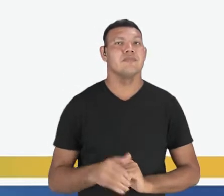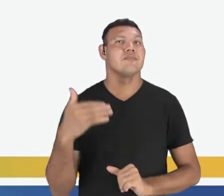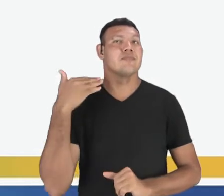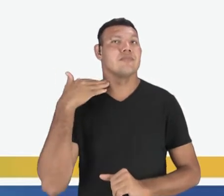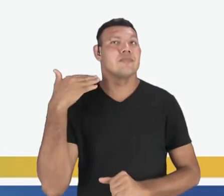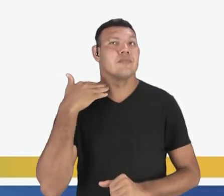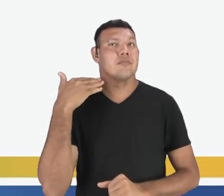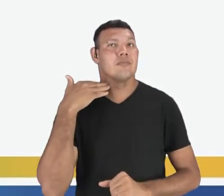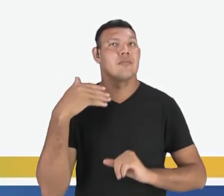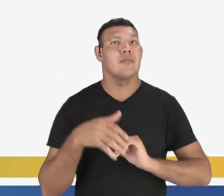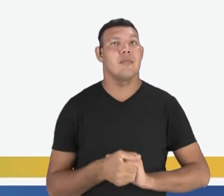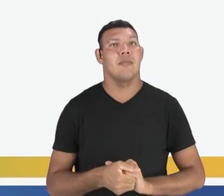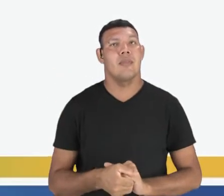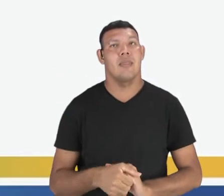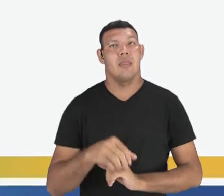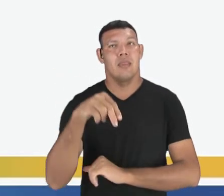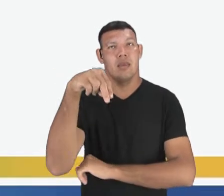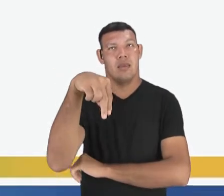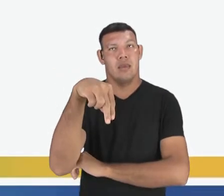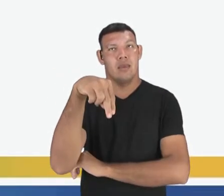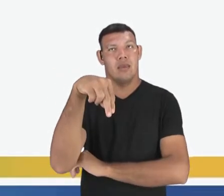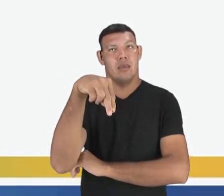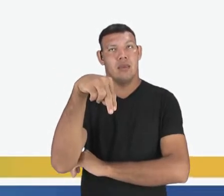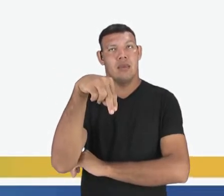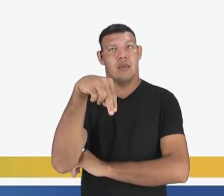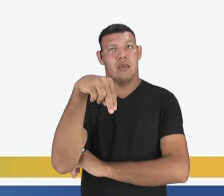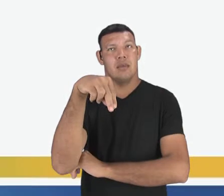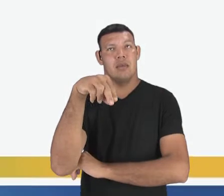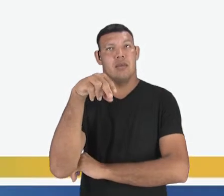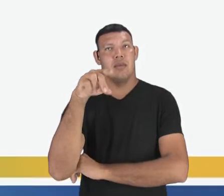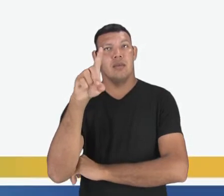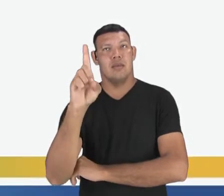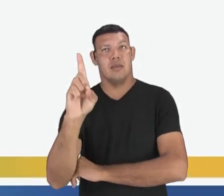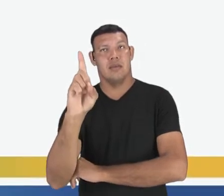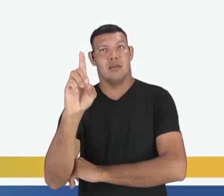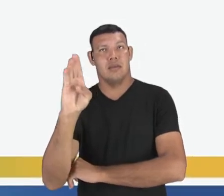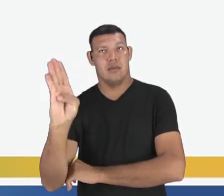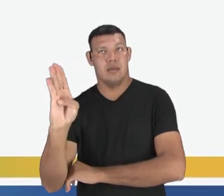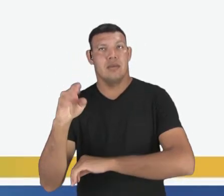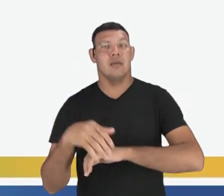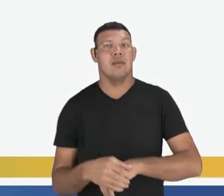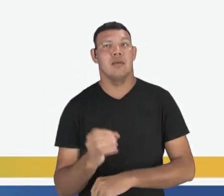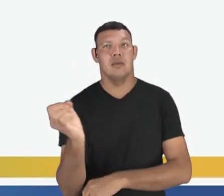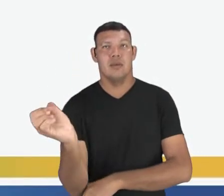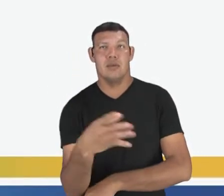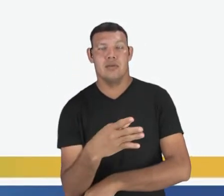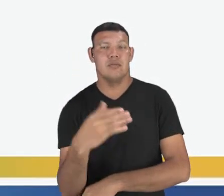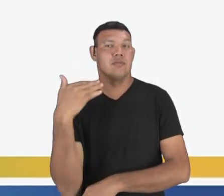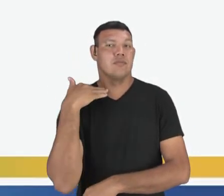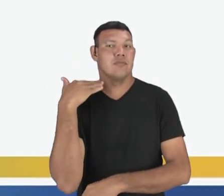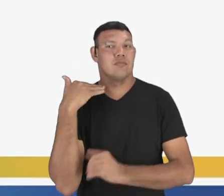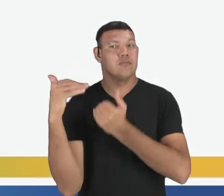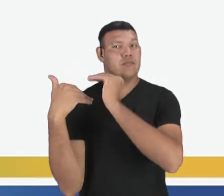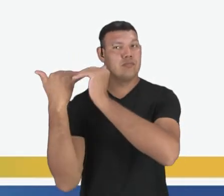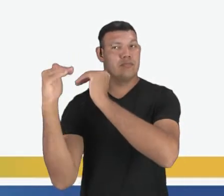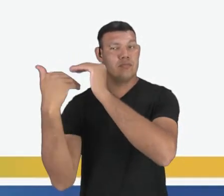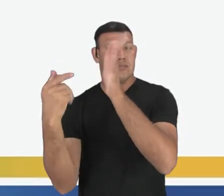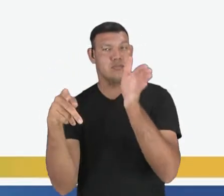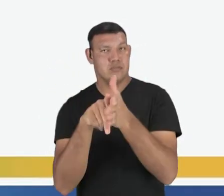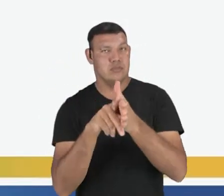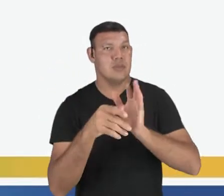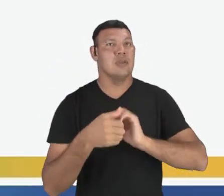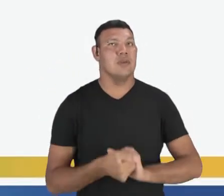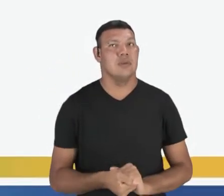chamado de NBD, né? Novo Banco de Desenvolvimento. Esse NBD é porque também